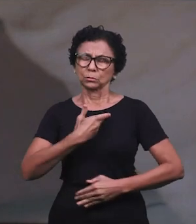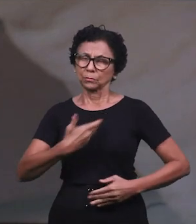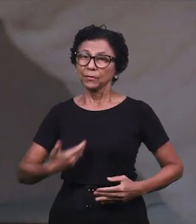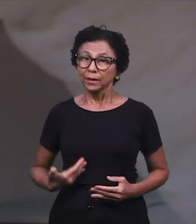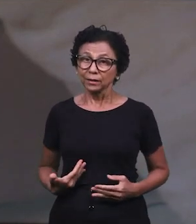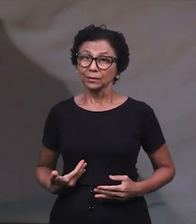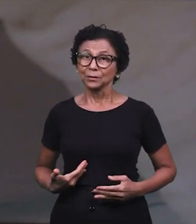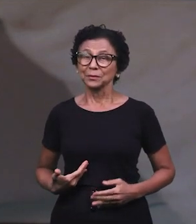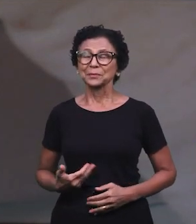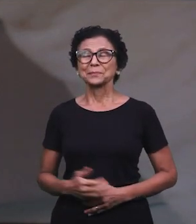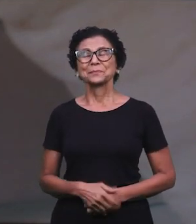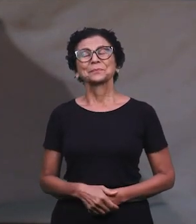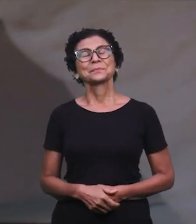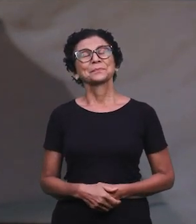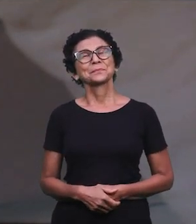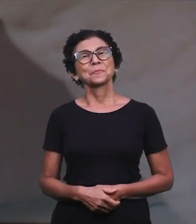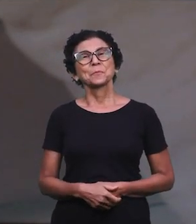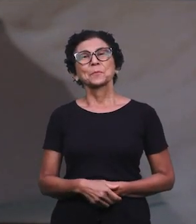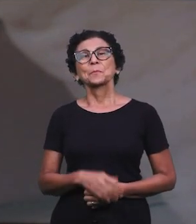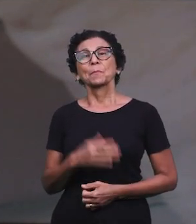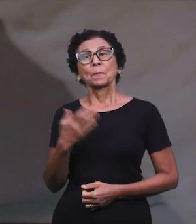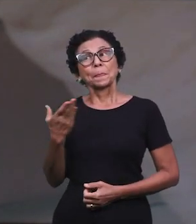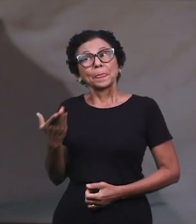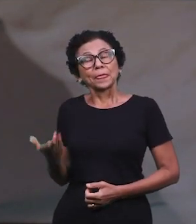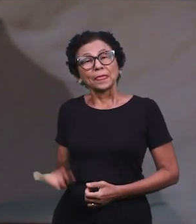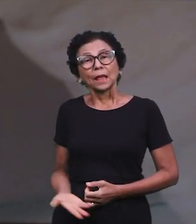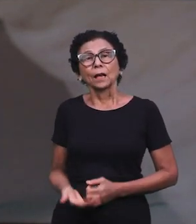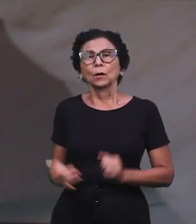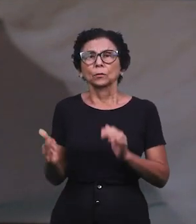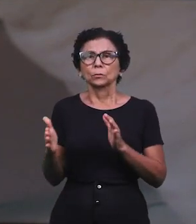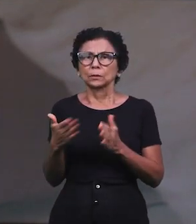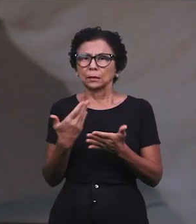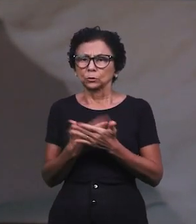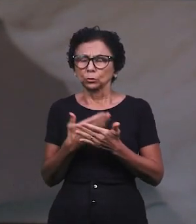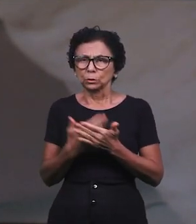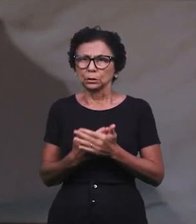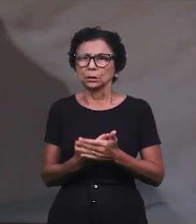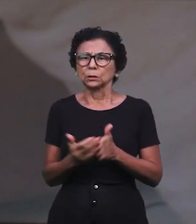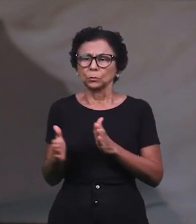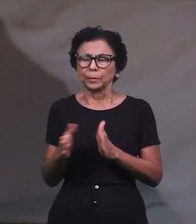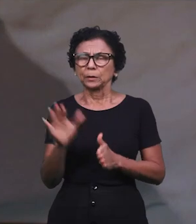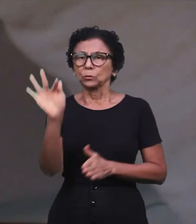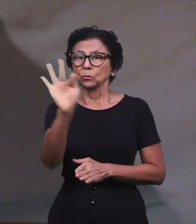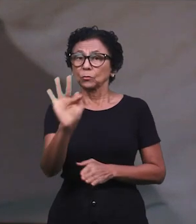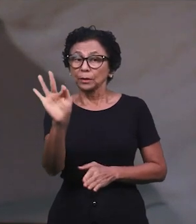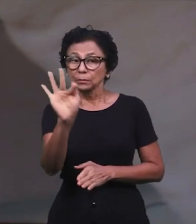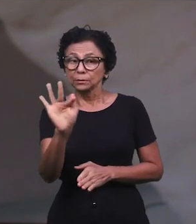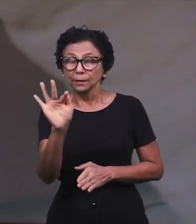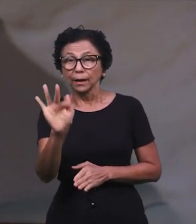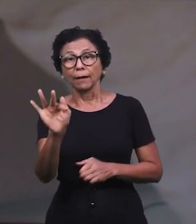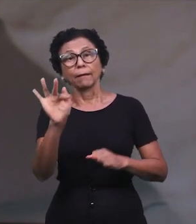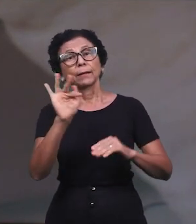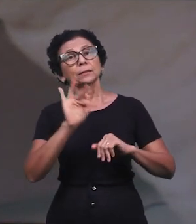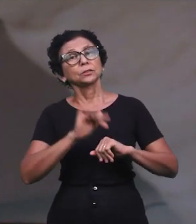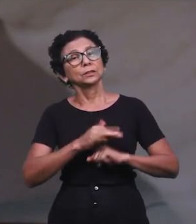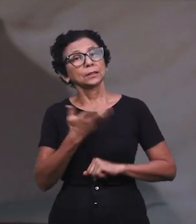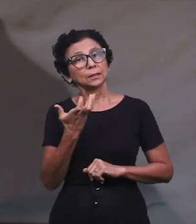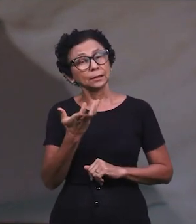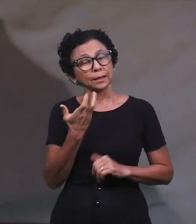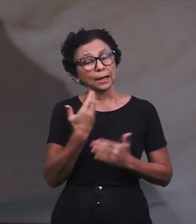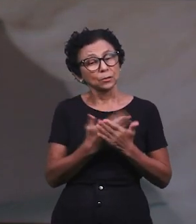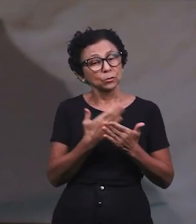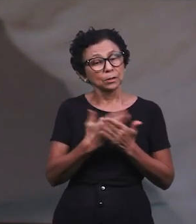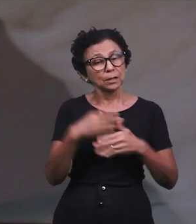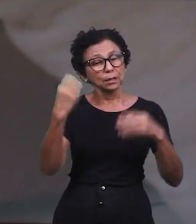vemos aqui a nossa irmã estudando durante a faculdade. E eu me identifico muito com isso porque eu escolhi